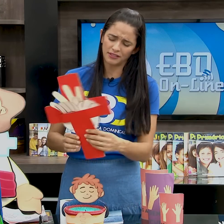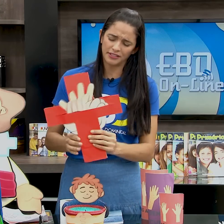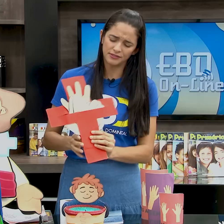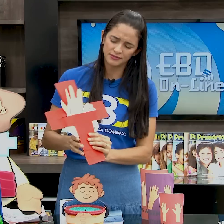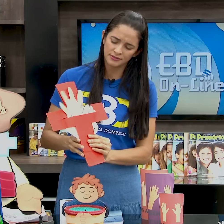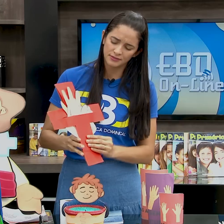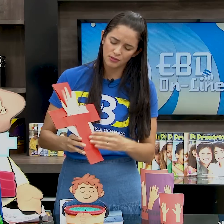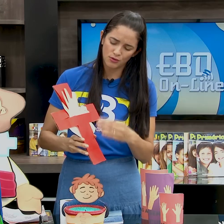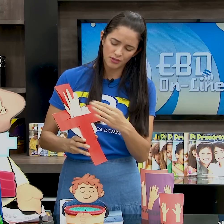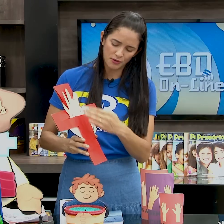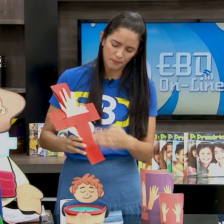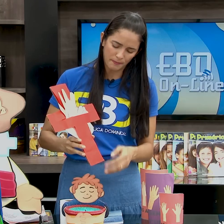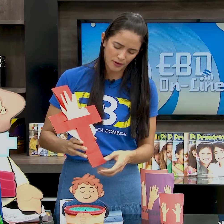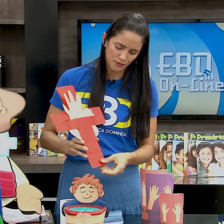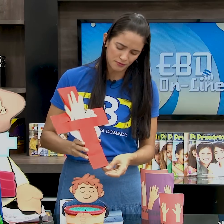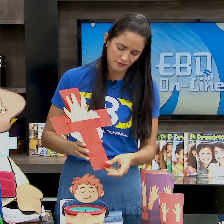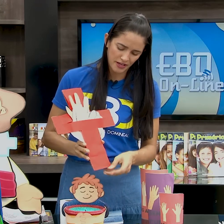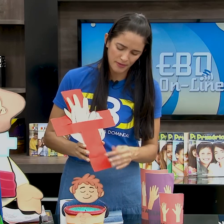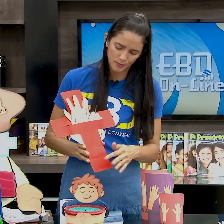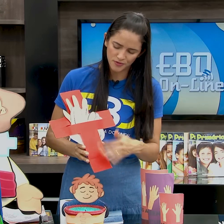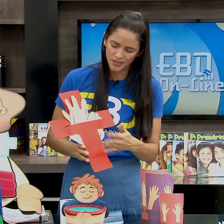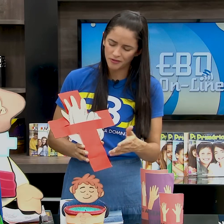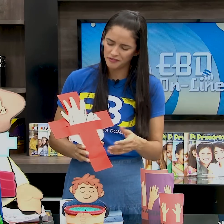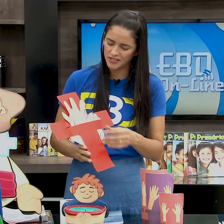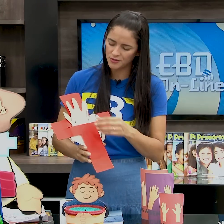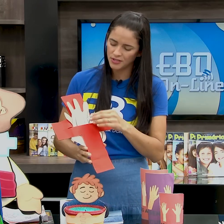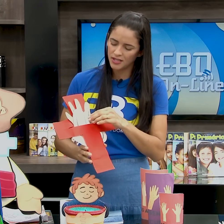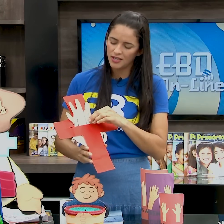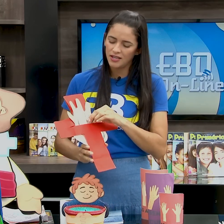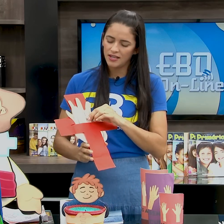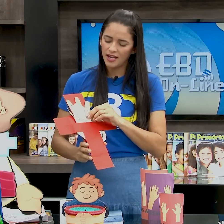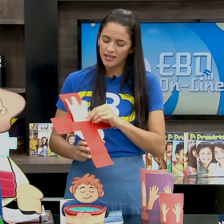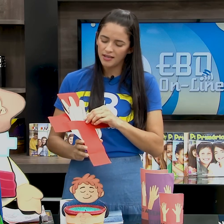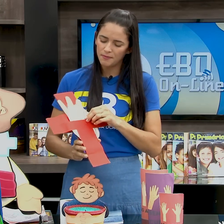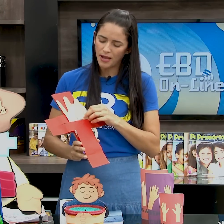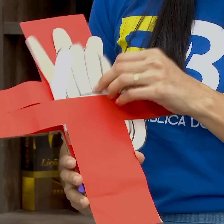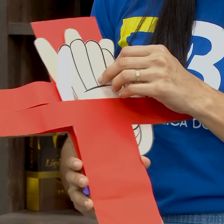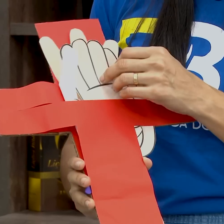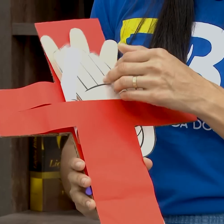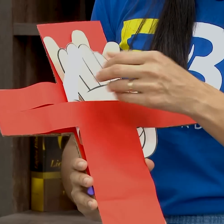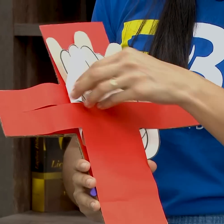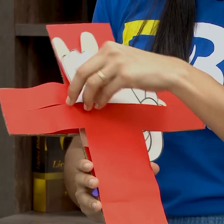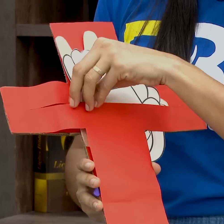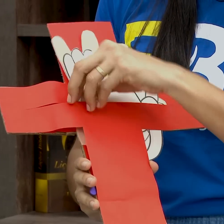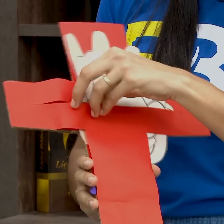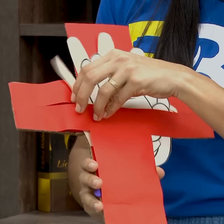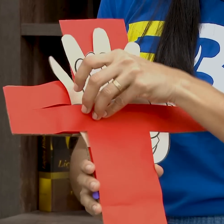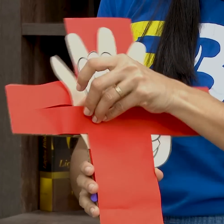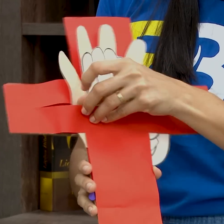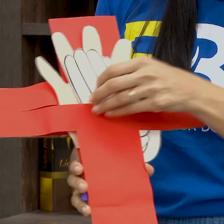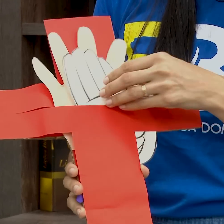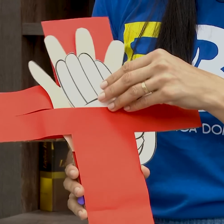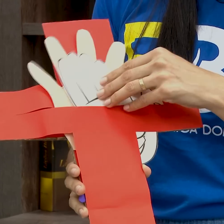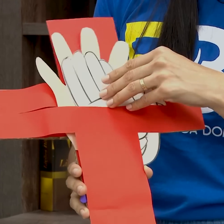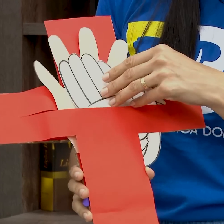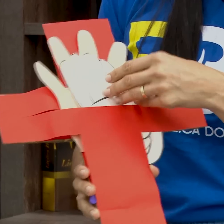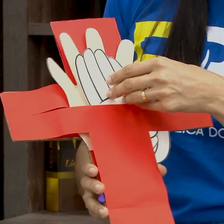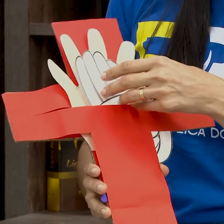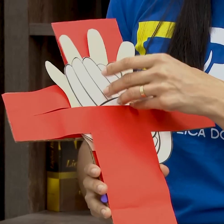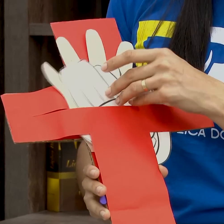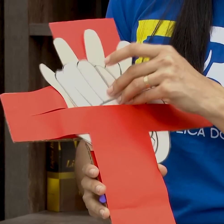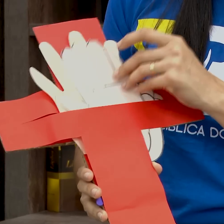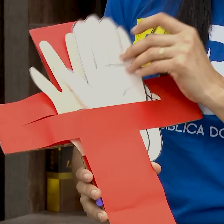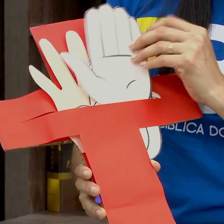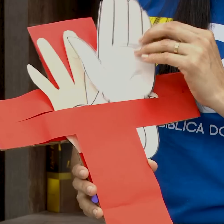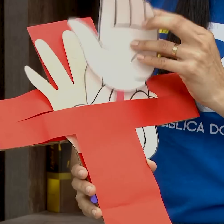de papelão tá vendo eu coloquei um papel vermelho por cima Ofício E aí a primeira mãozinha que está sendo disponibilizada também eu vou falar